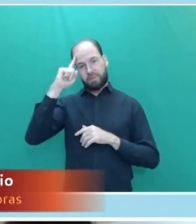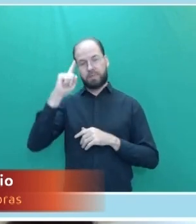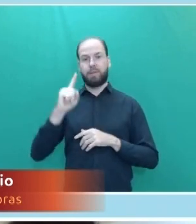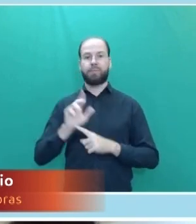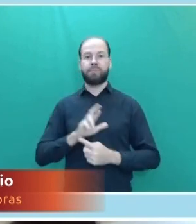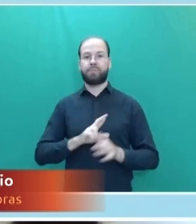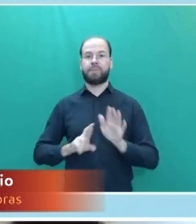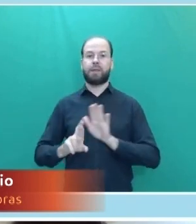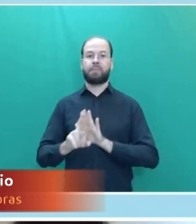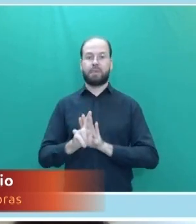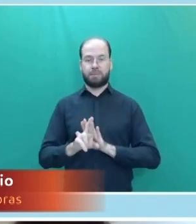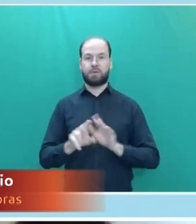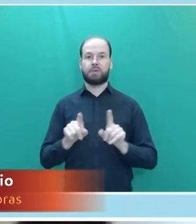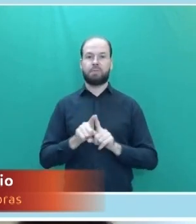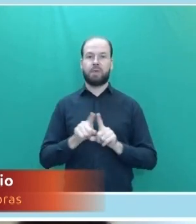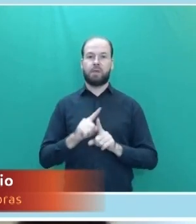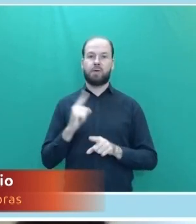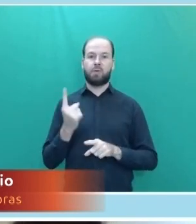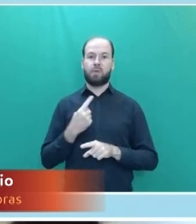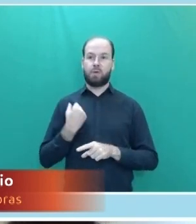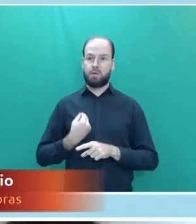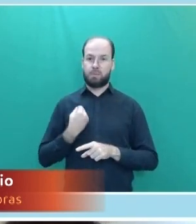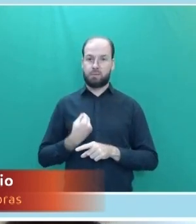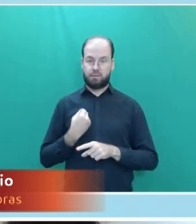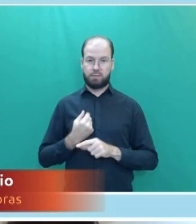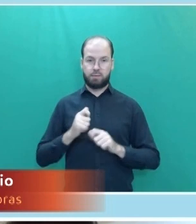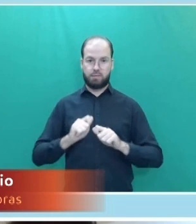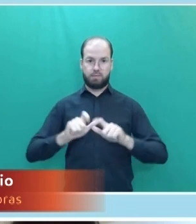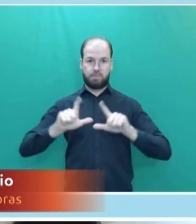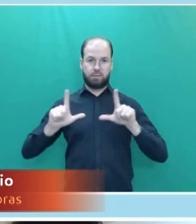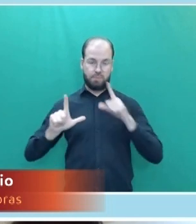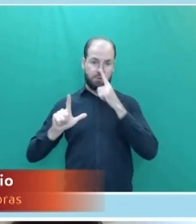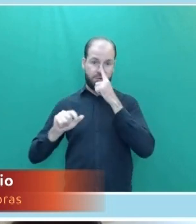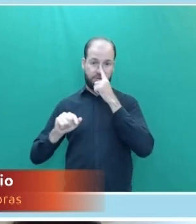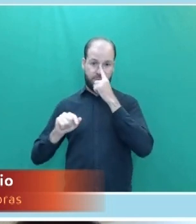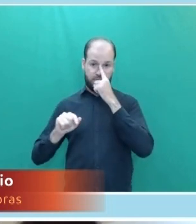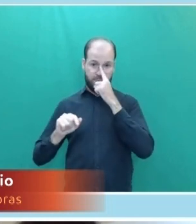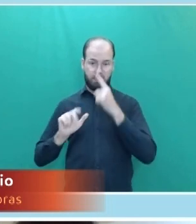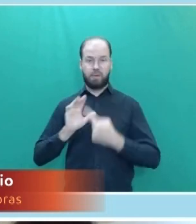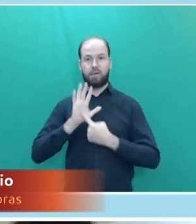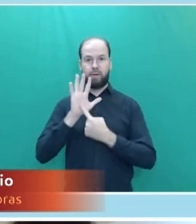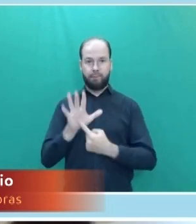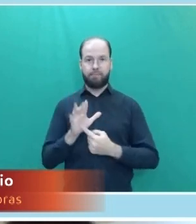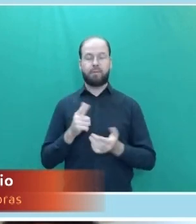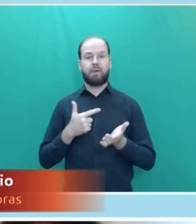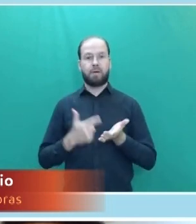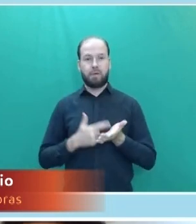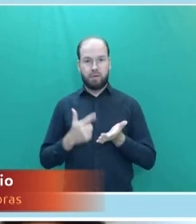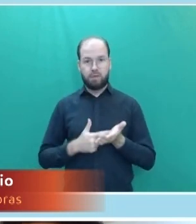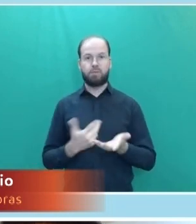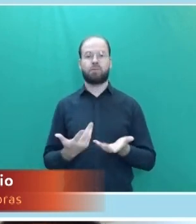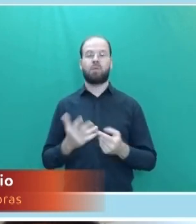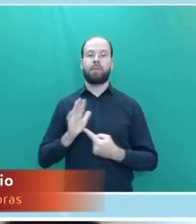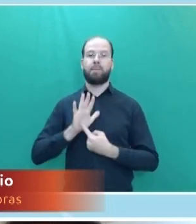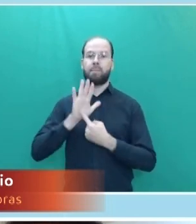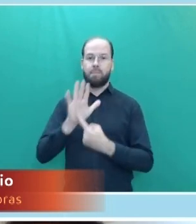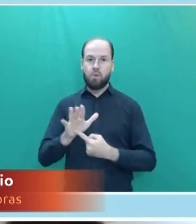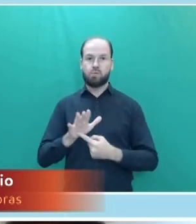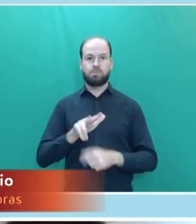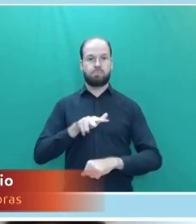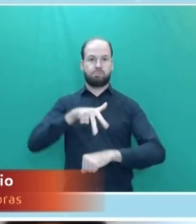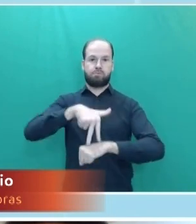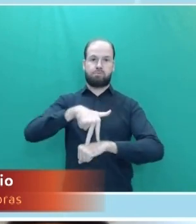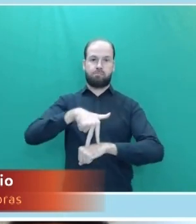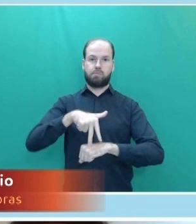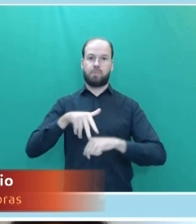pensar quando a gente aparece numa tela, né, quando a gente aparece num livro, quando a gente aparece num palco de teatro,